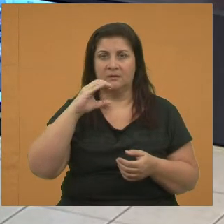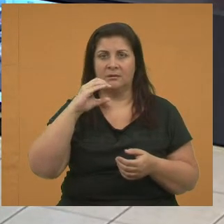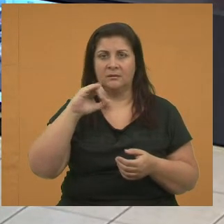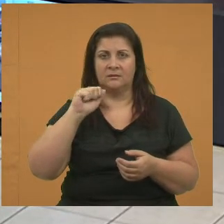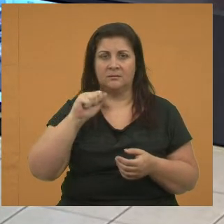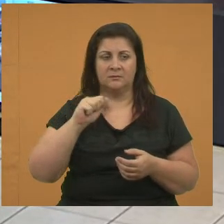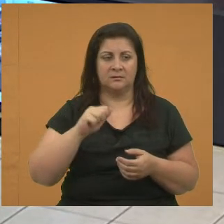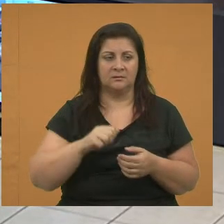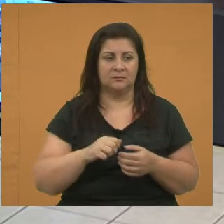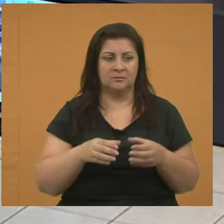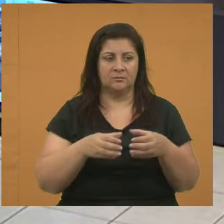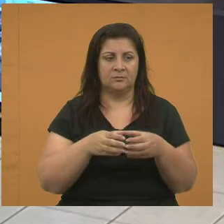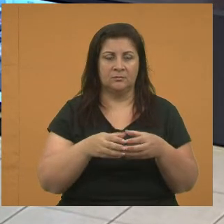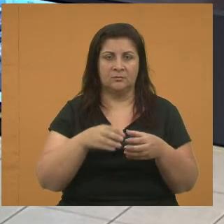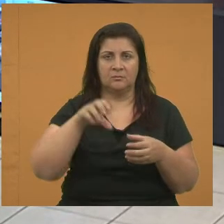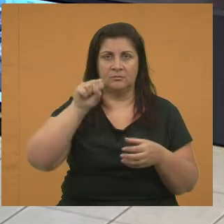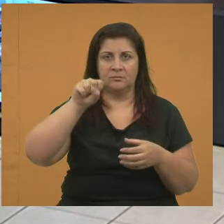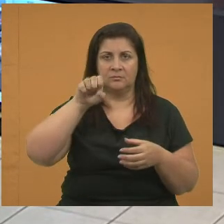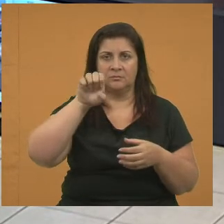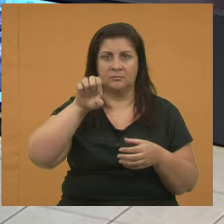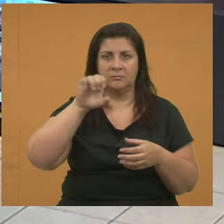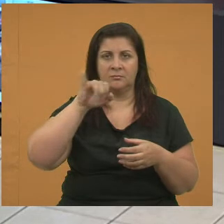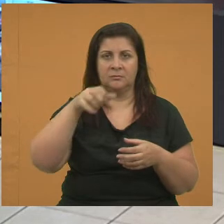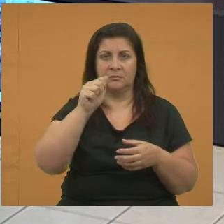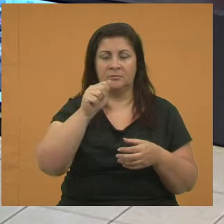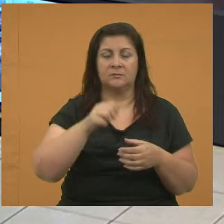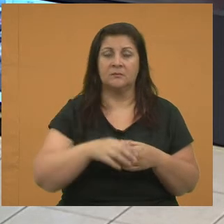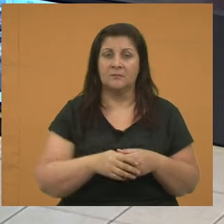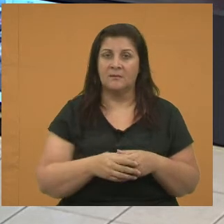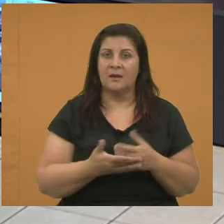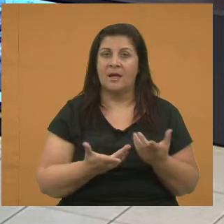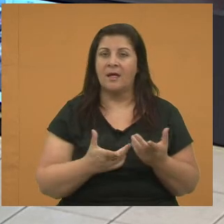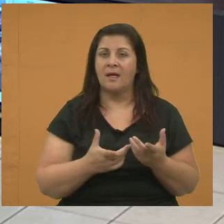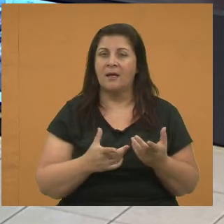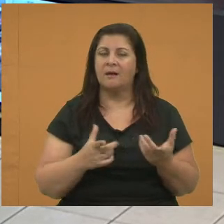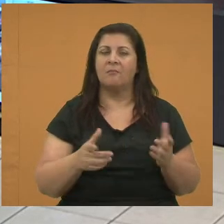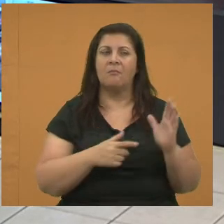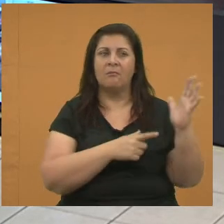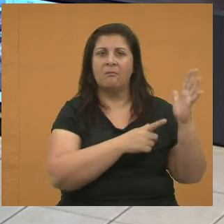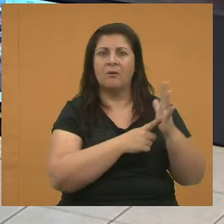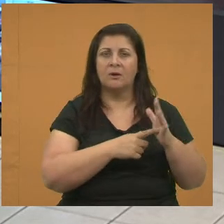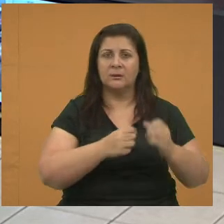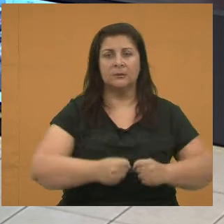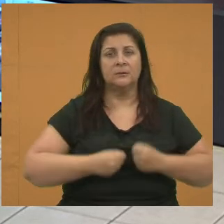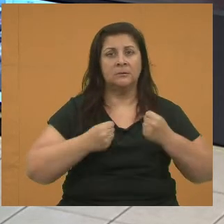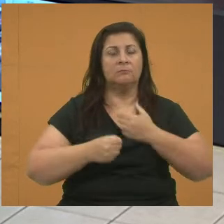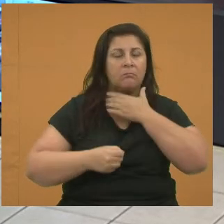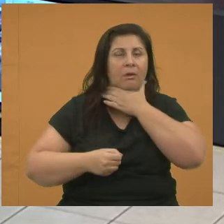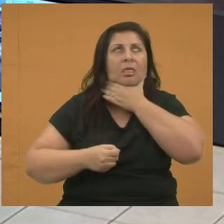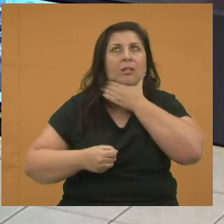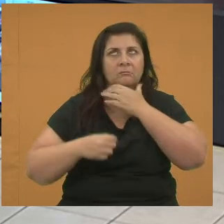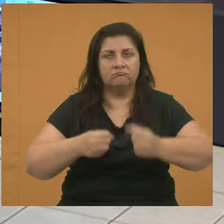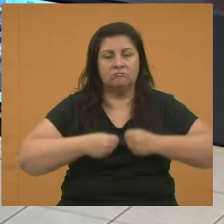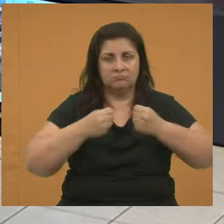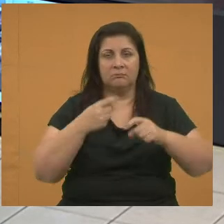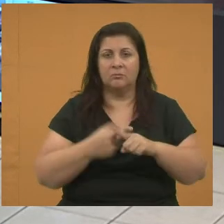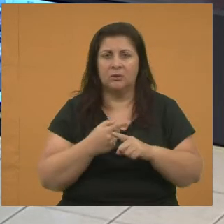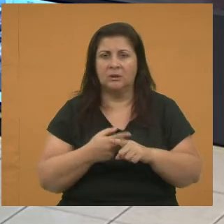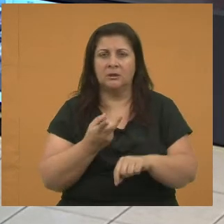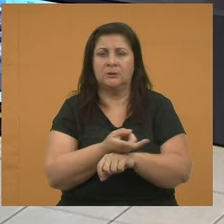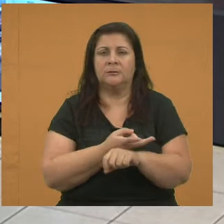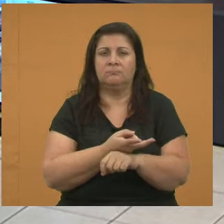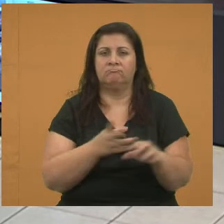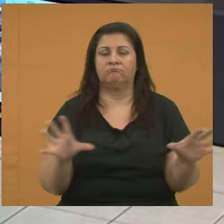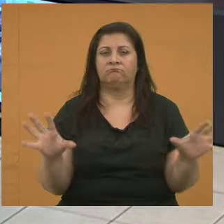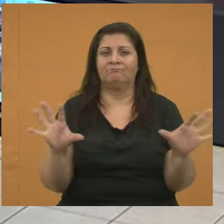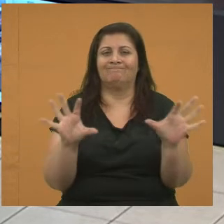do SEJA. E ali está o segredo da superação das crises, porque elas buscam, não